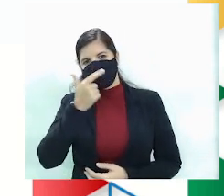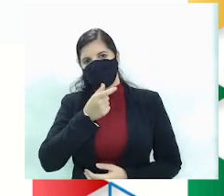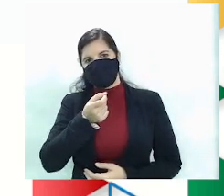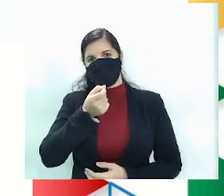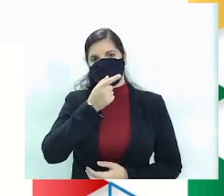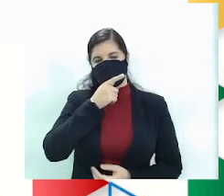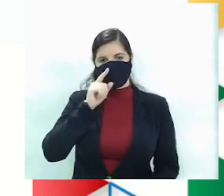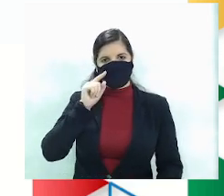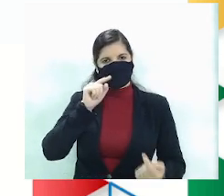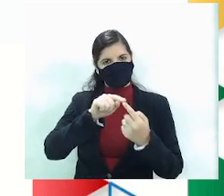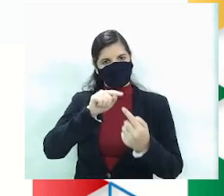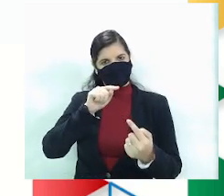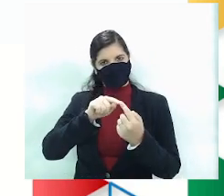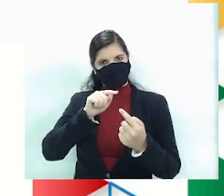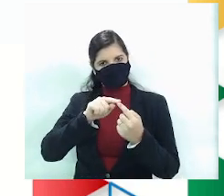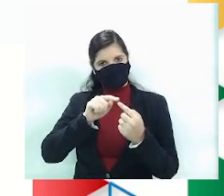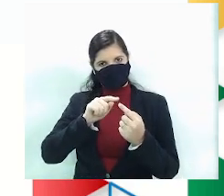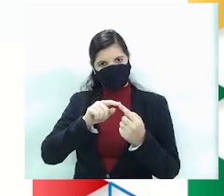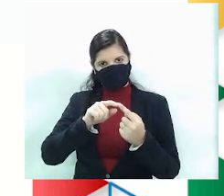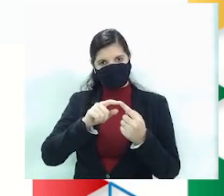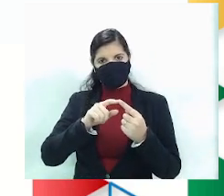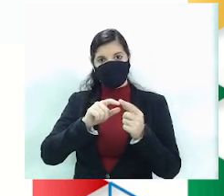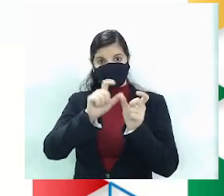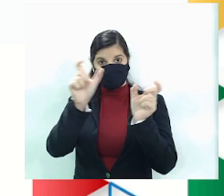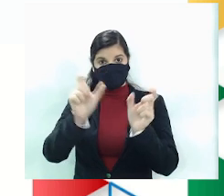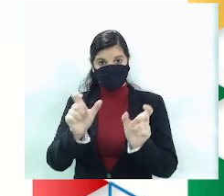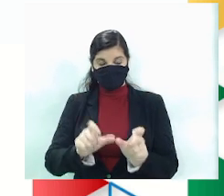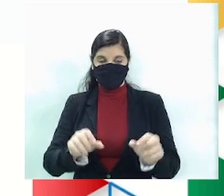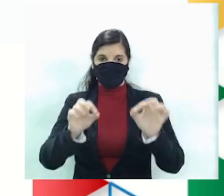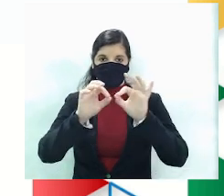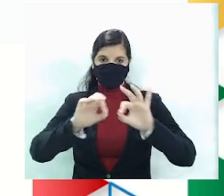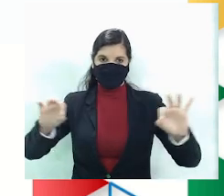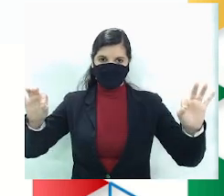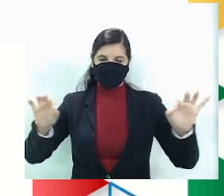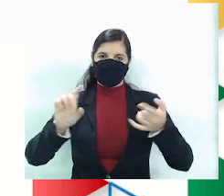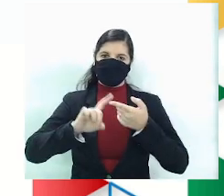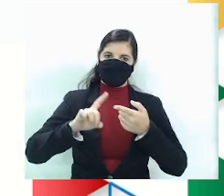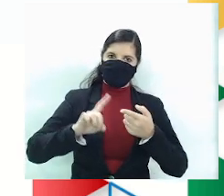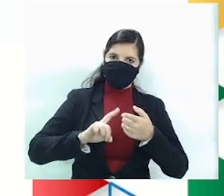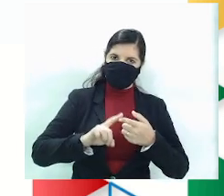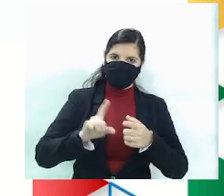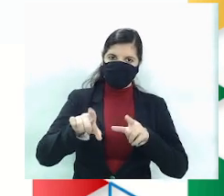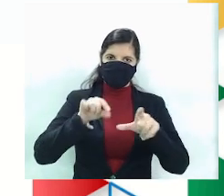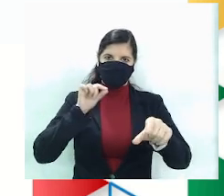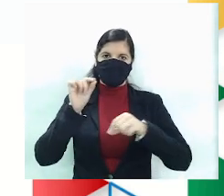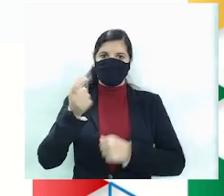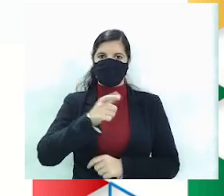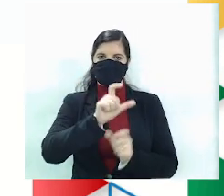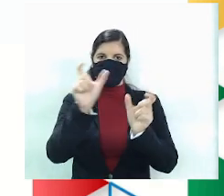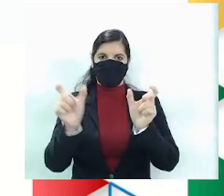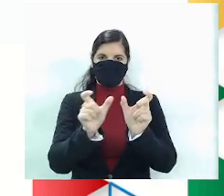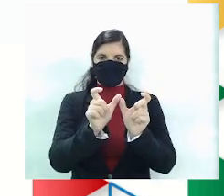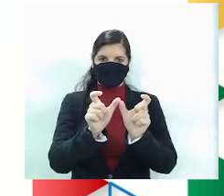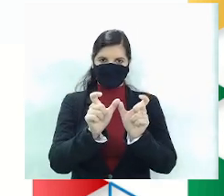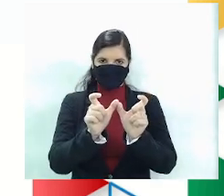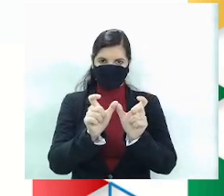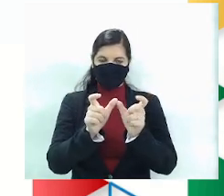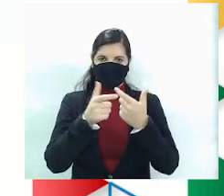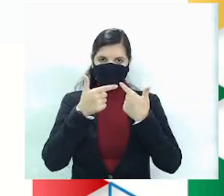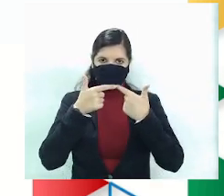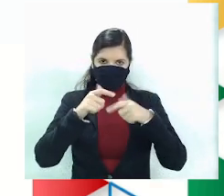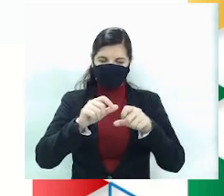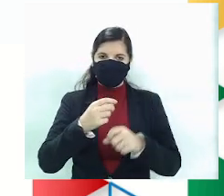estar relacionada tanto com a estrutura da frase quanto com a escolha das palavras. A